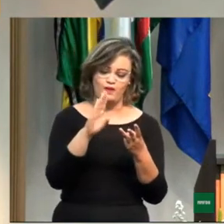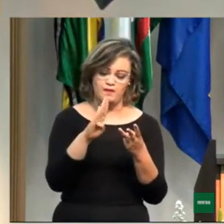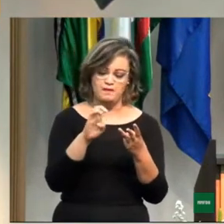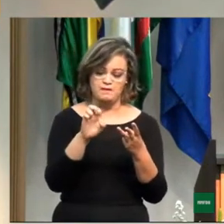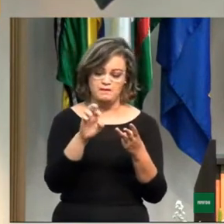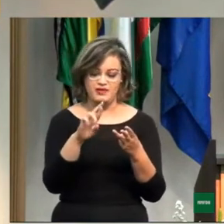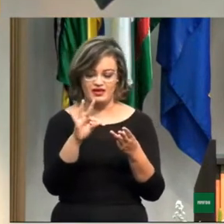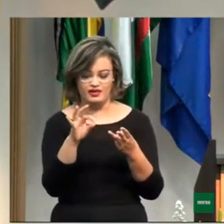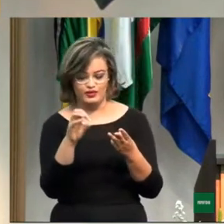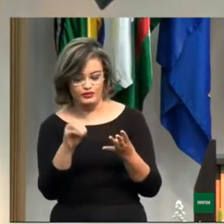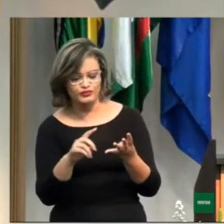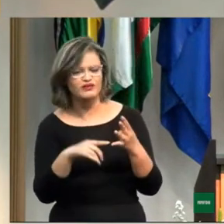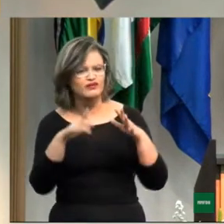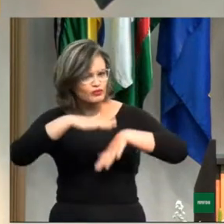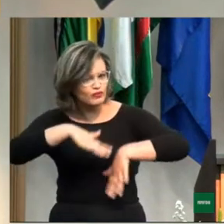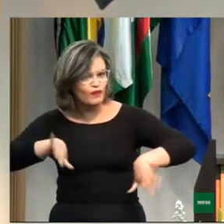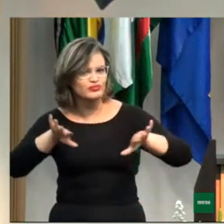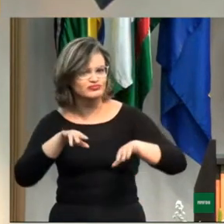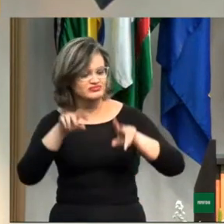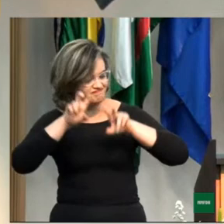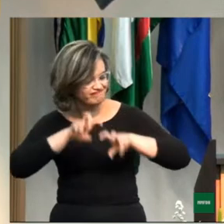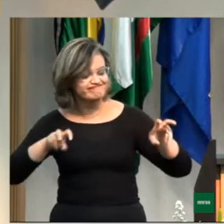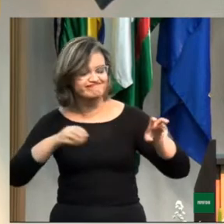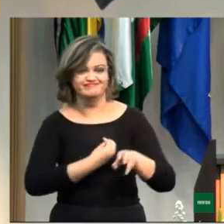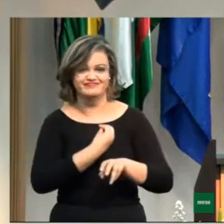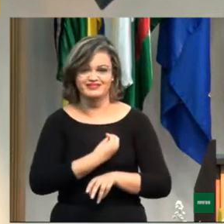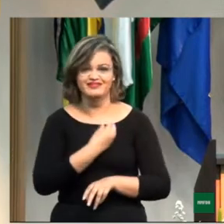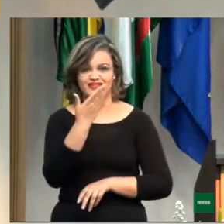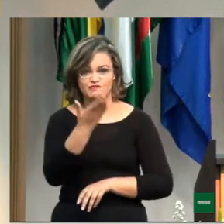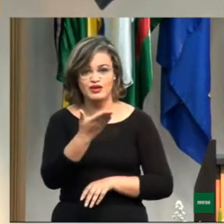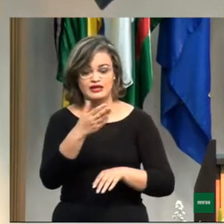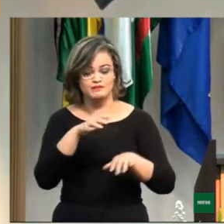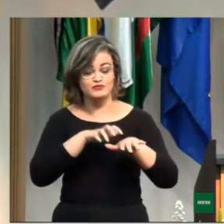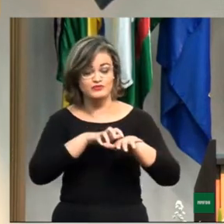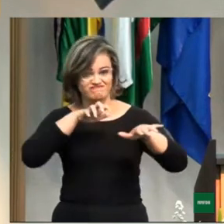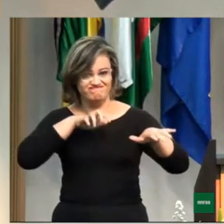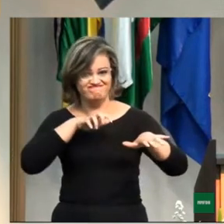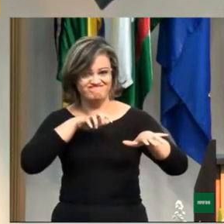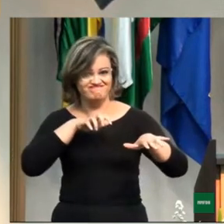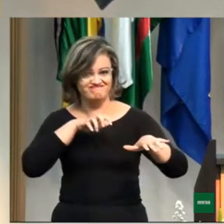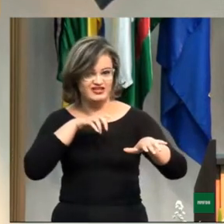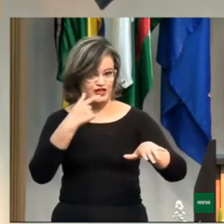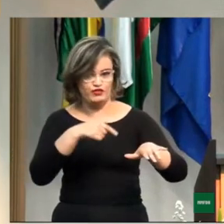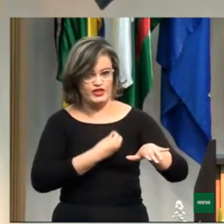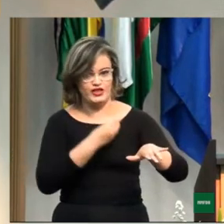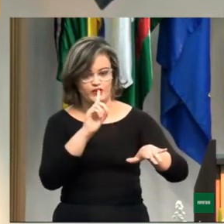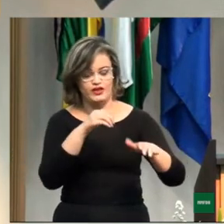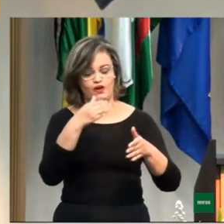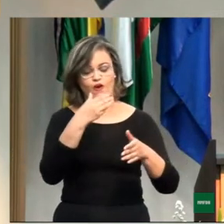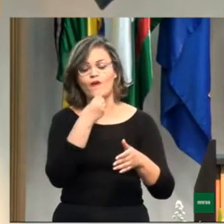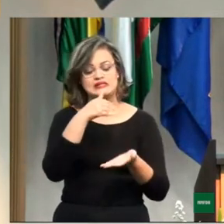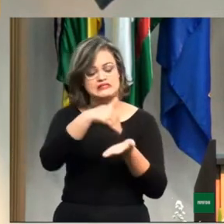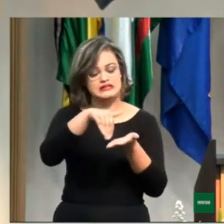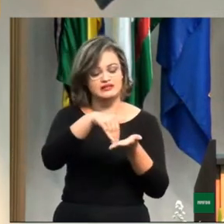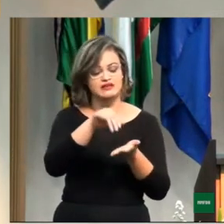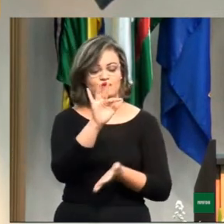todas as pessoas presentes, também remotamente aqui o secretário Fábio